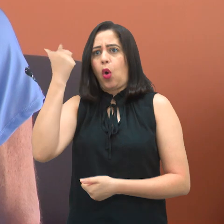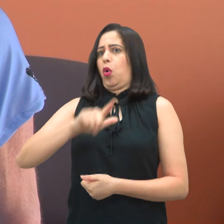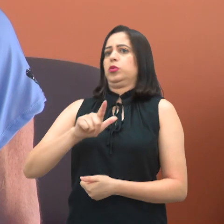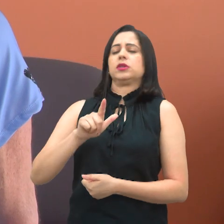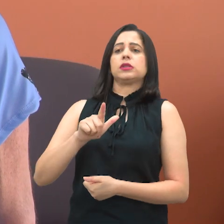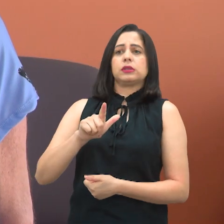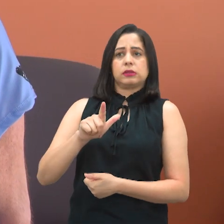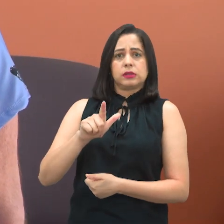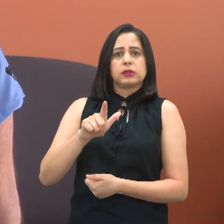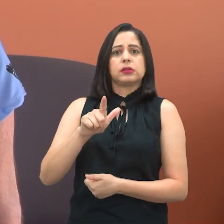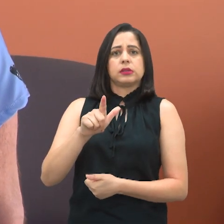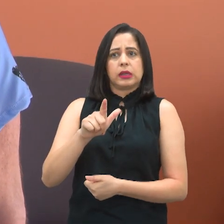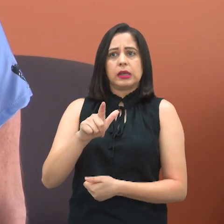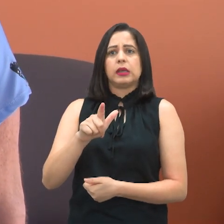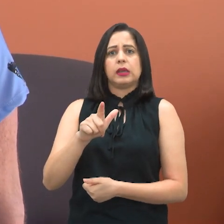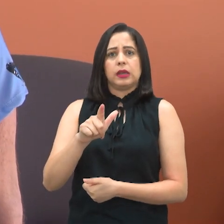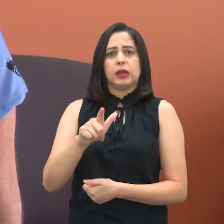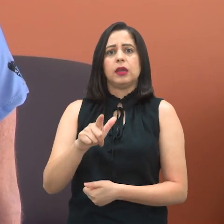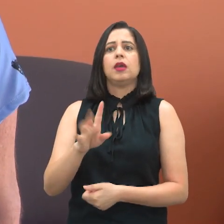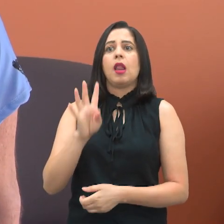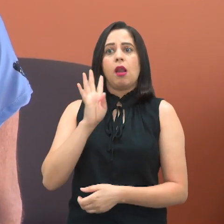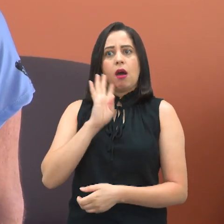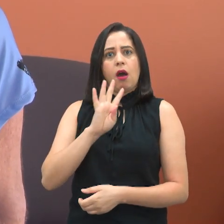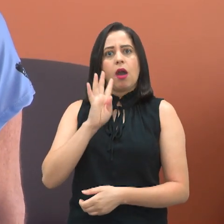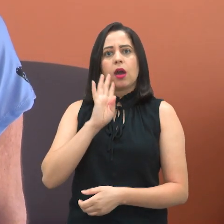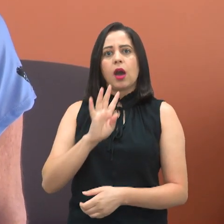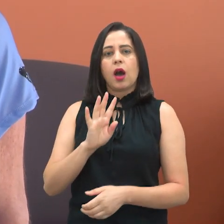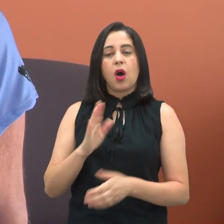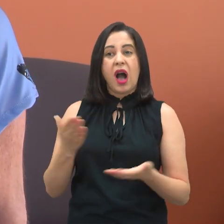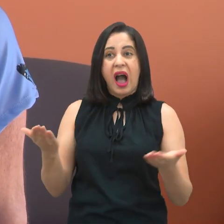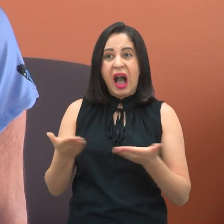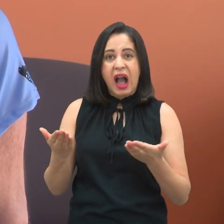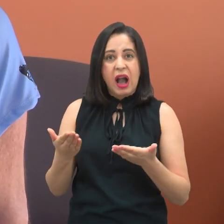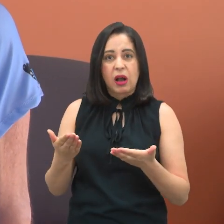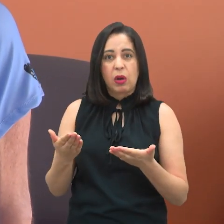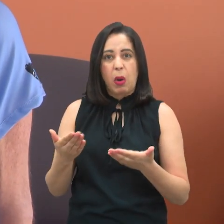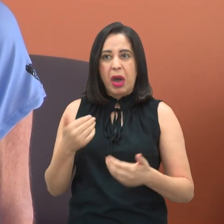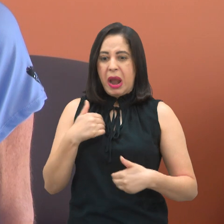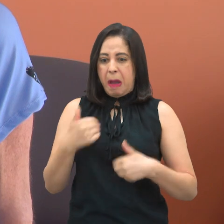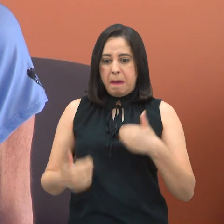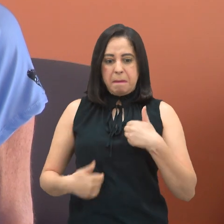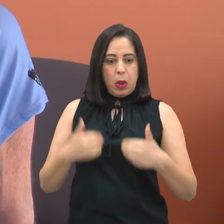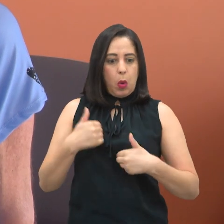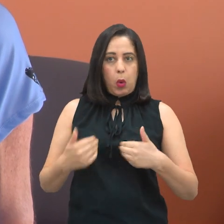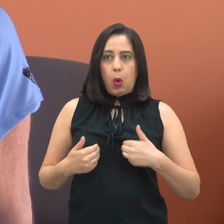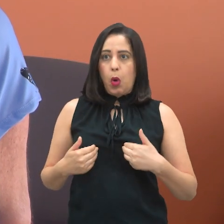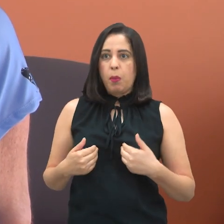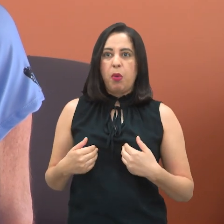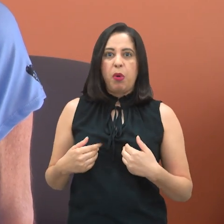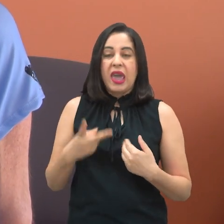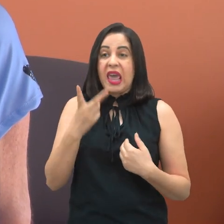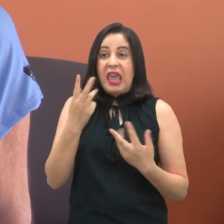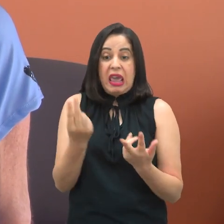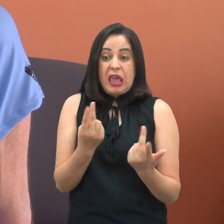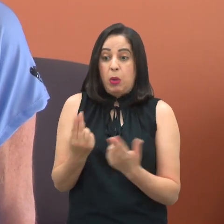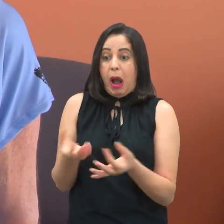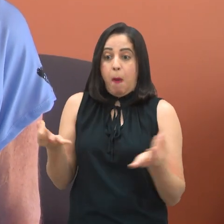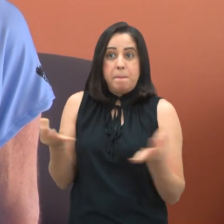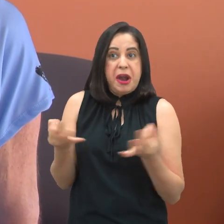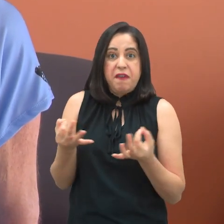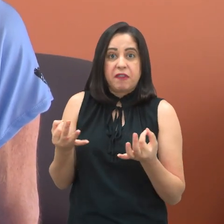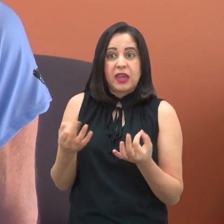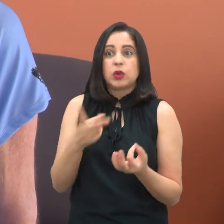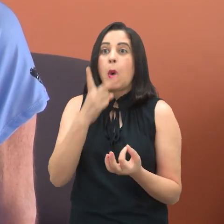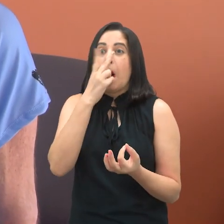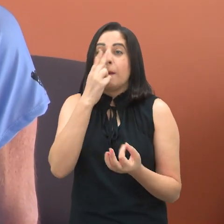incrivelmente satisfatória, foi muito legal. Desde a época nunca mais eu tive nada, eu não sei o que é ter mais nada. Eu falo que eu